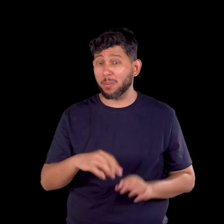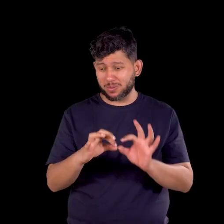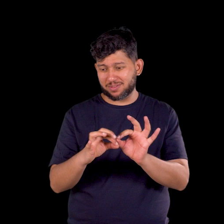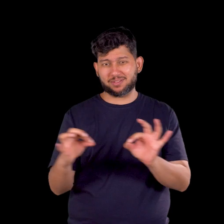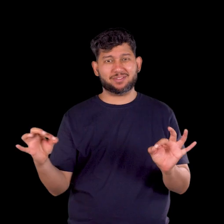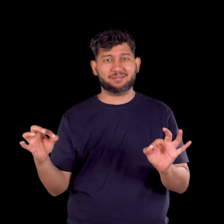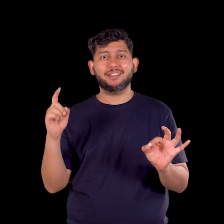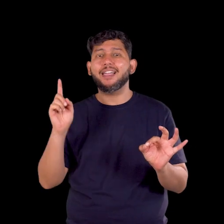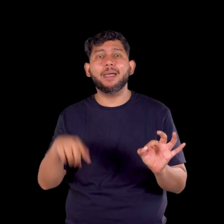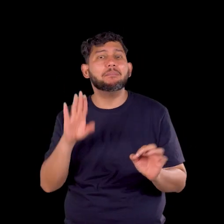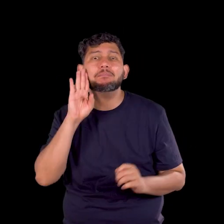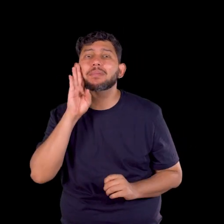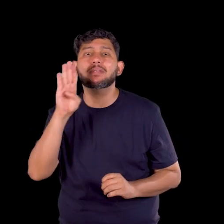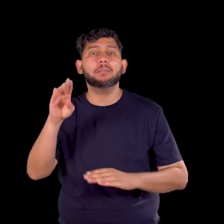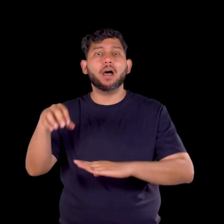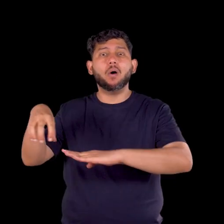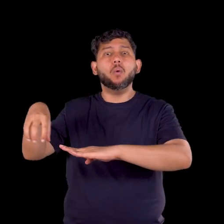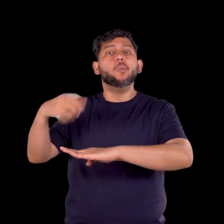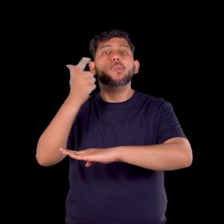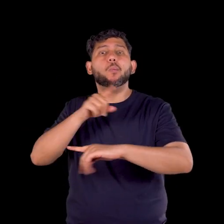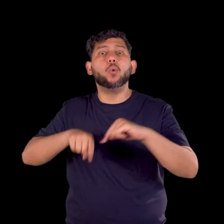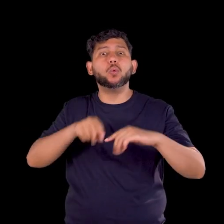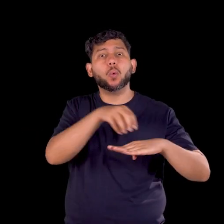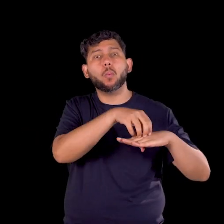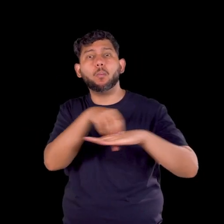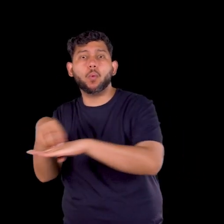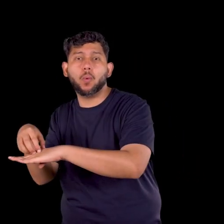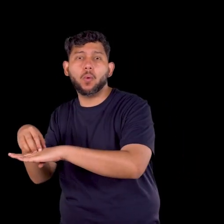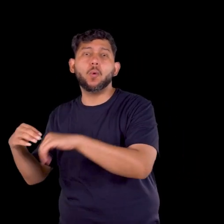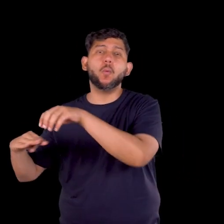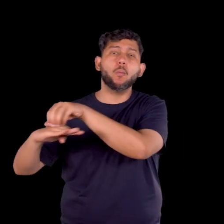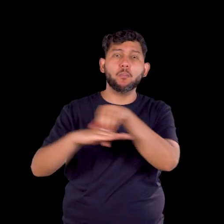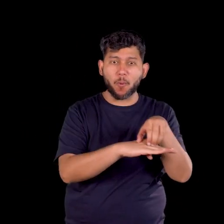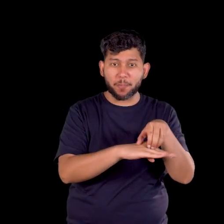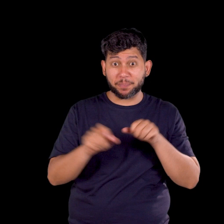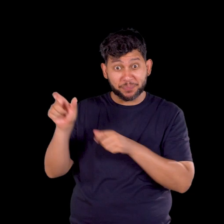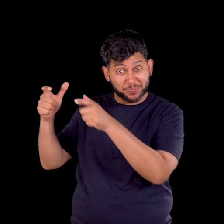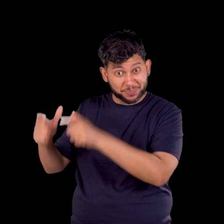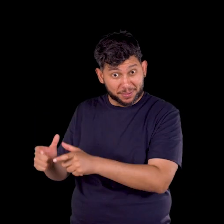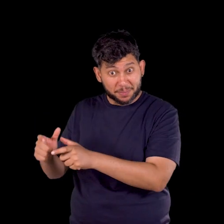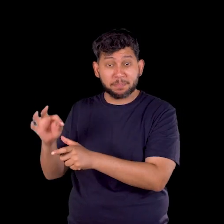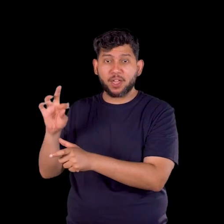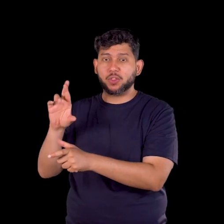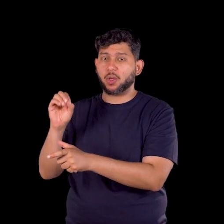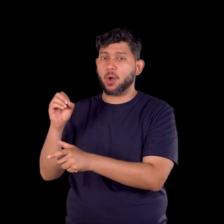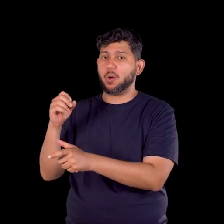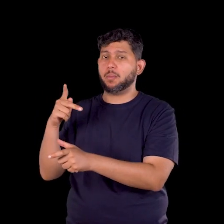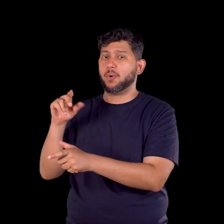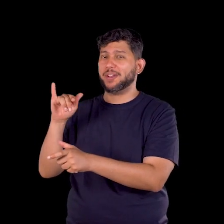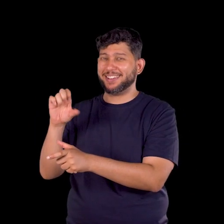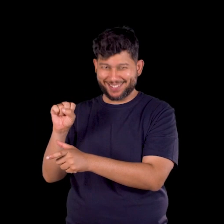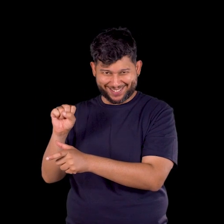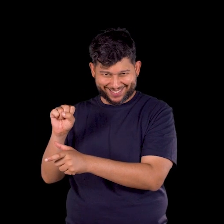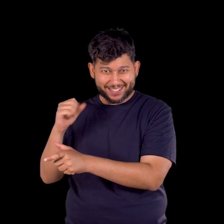estrada passou a ser o principal meio de ligação entre Petrópolis, no Rio de Janeiro, e Juiz de Fora, em Minas